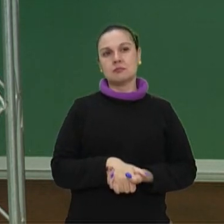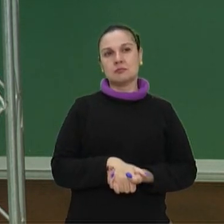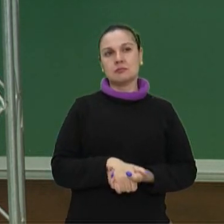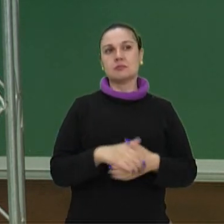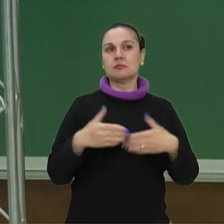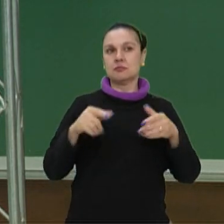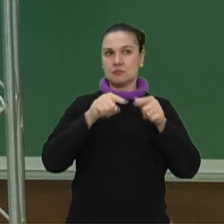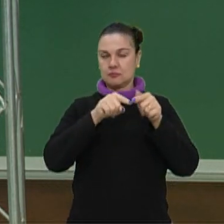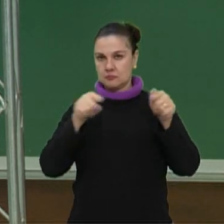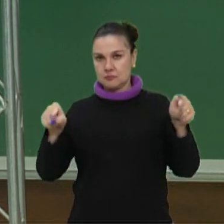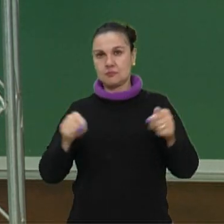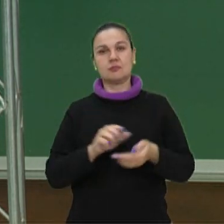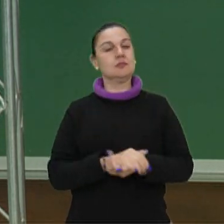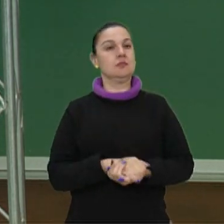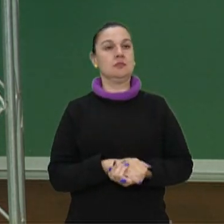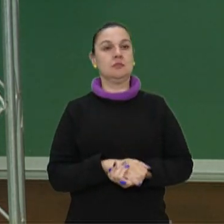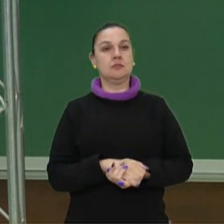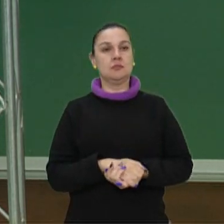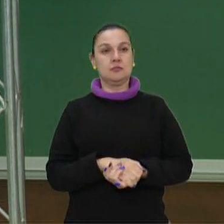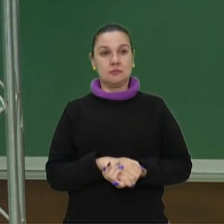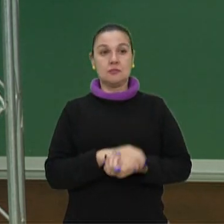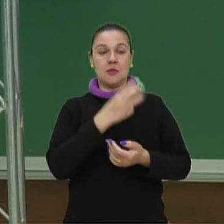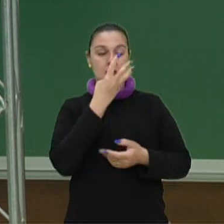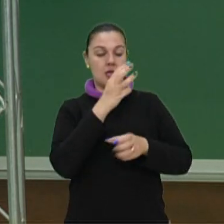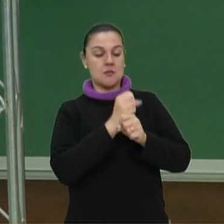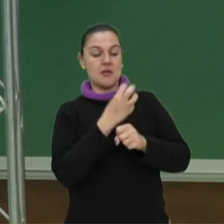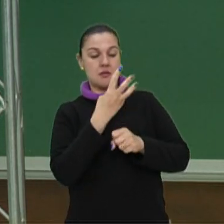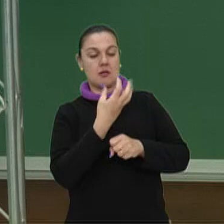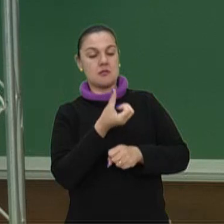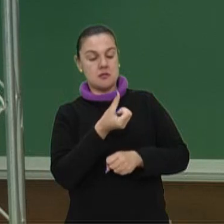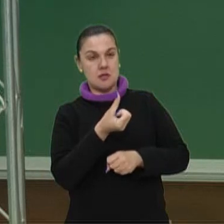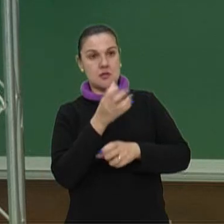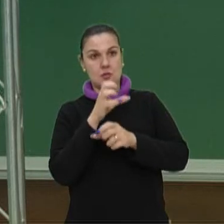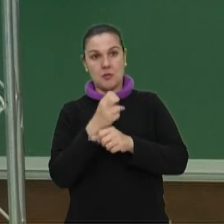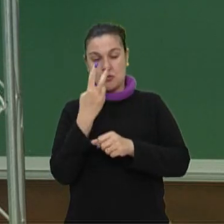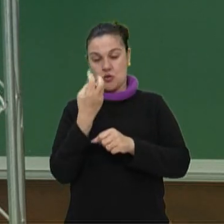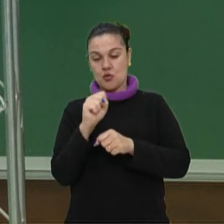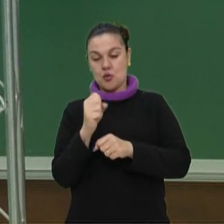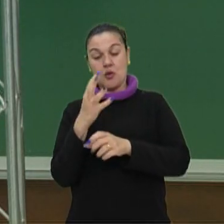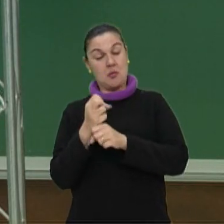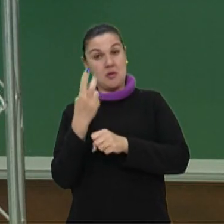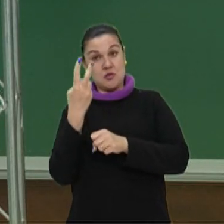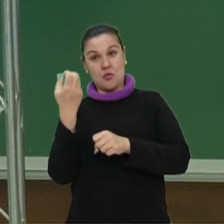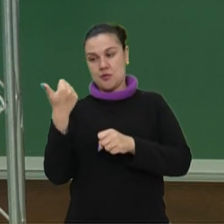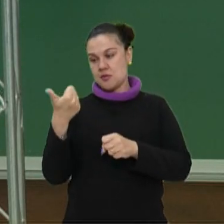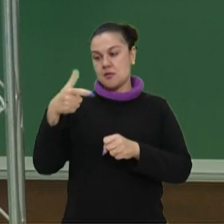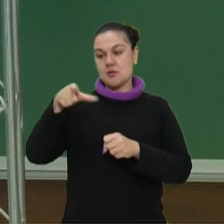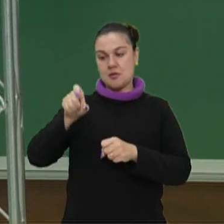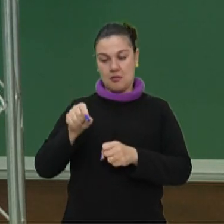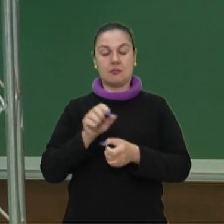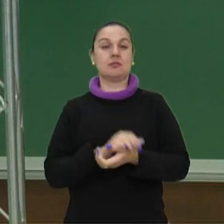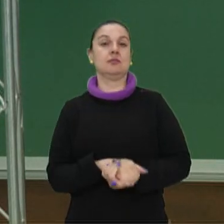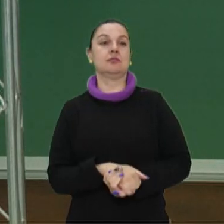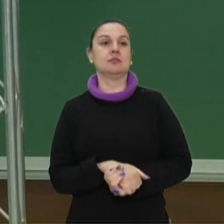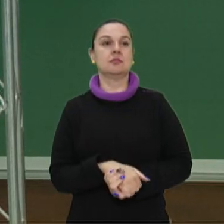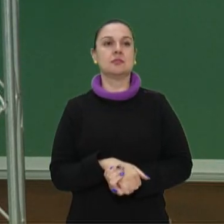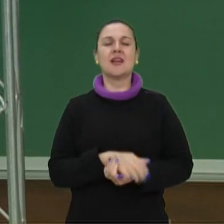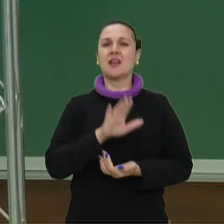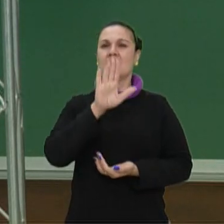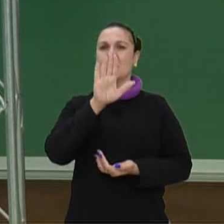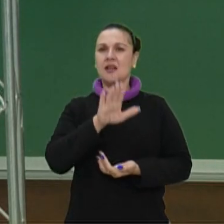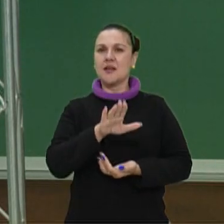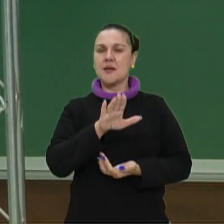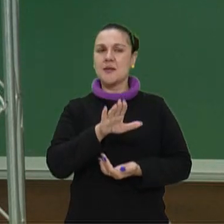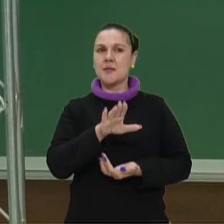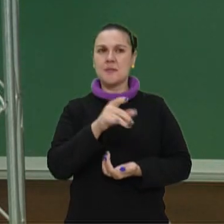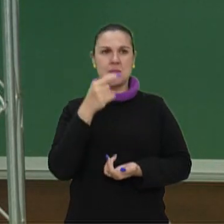Então, somou ali 2 mais 2. Então, 3 mais 3, 6. Mais 2, 8. Mais 2, 10. 10 unidades de comprimento. Só que,